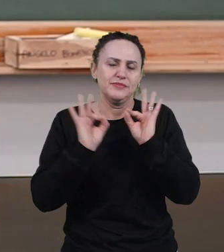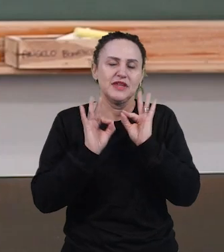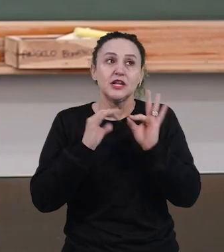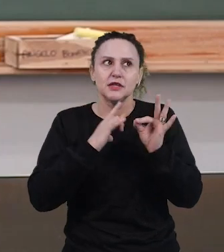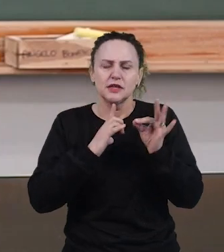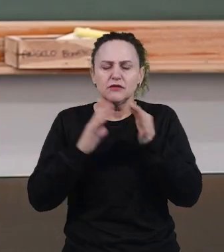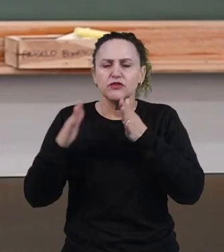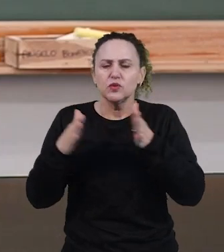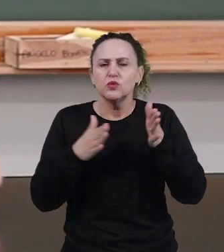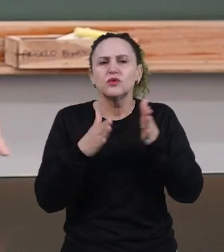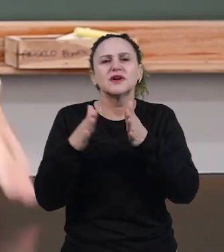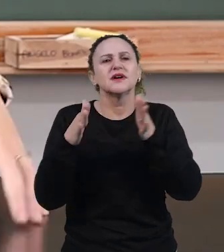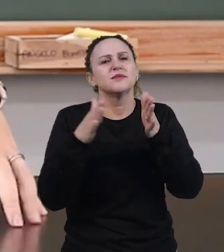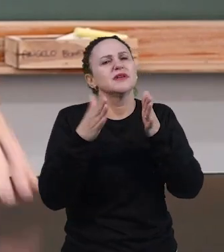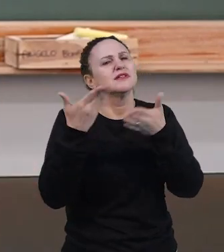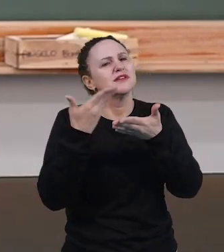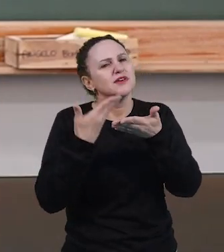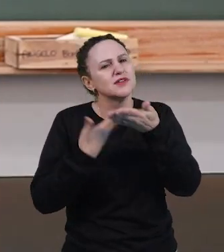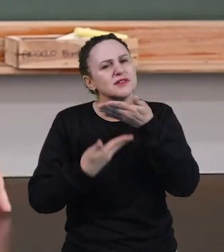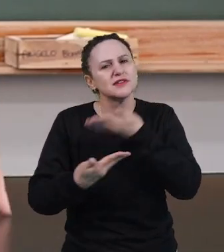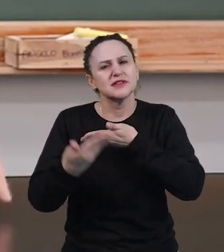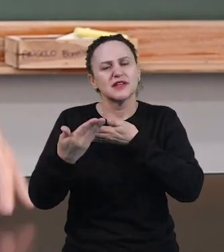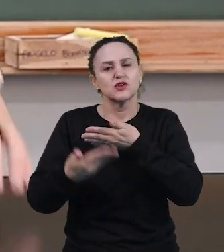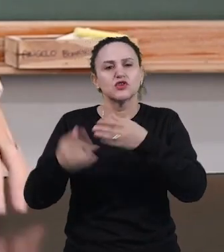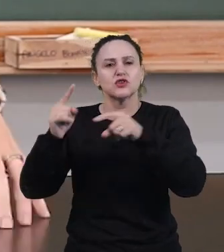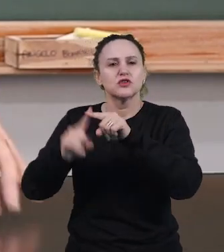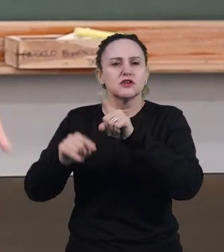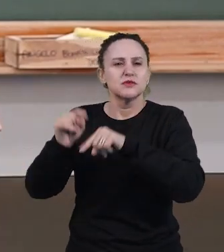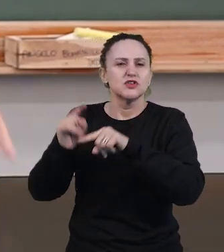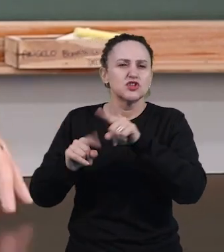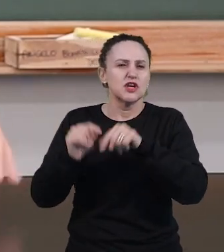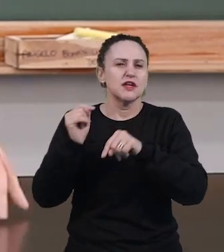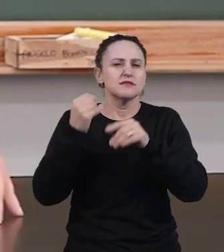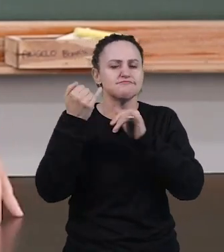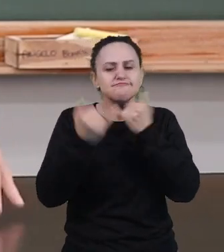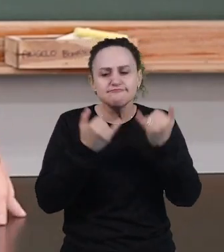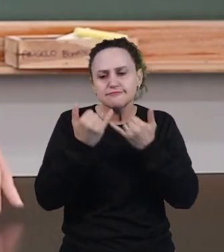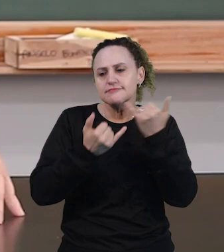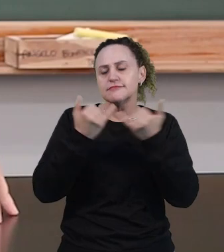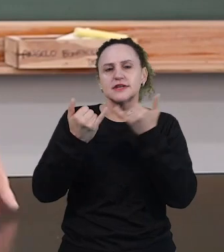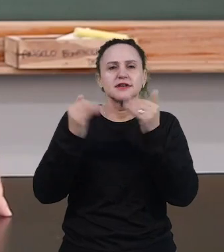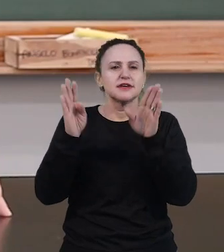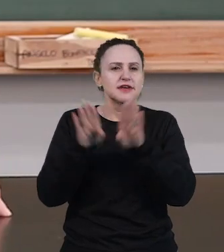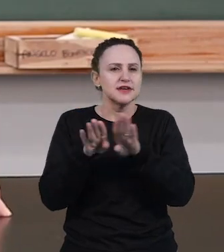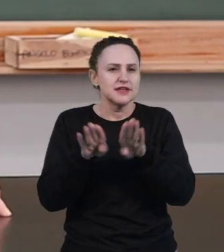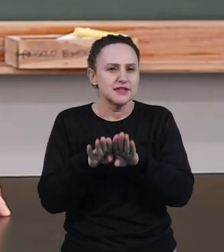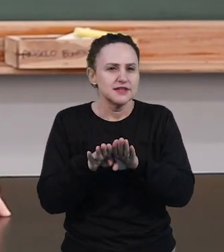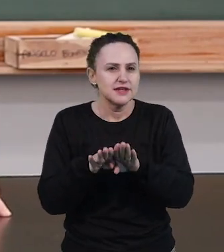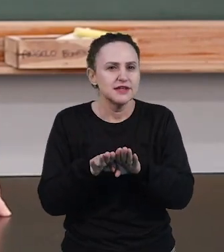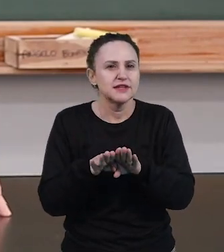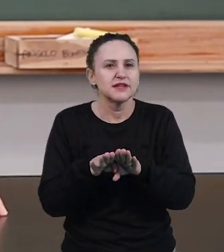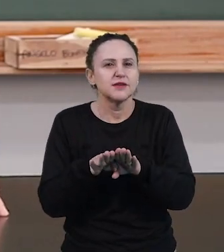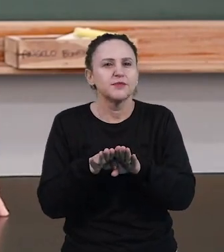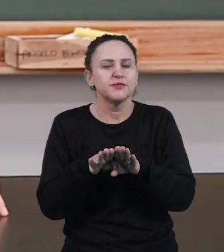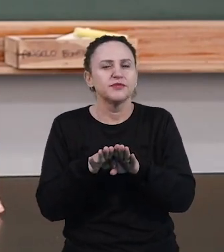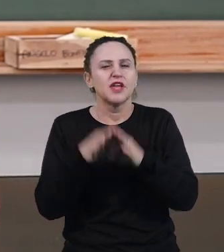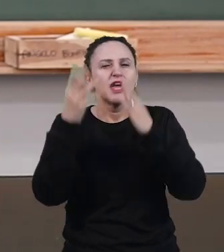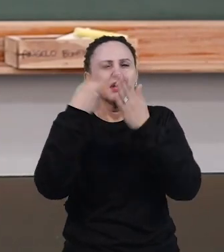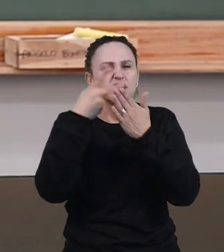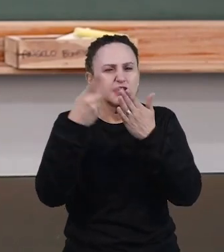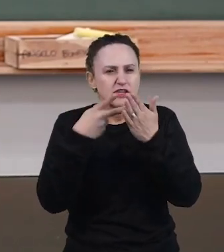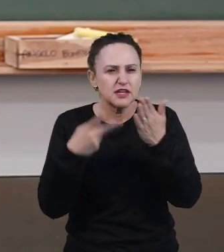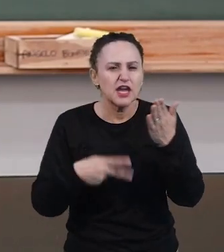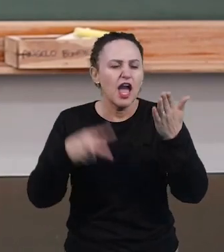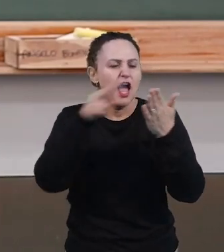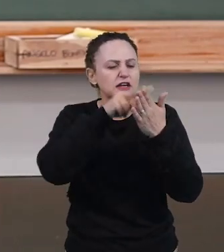aí bem difícil. Eu interagi muito com os objetos, muito. Eu brinquei muito, né? Eu desenhei muito,